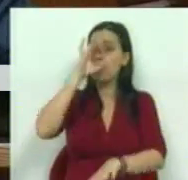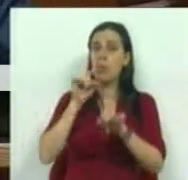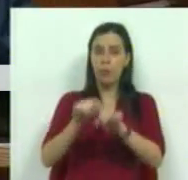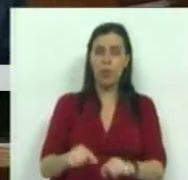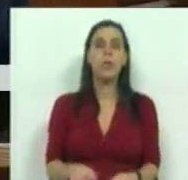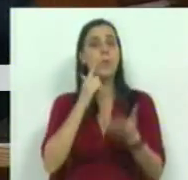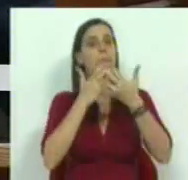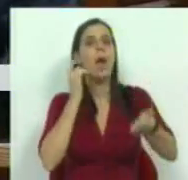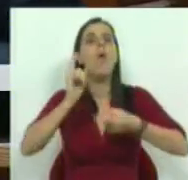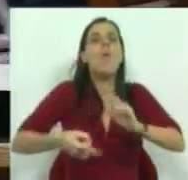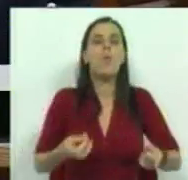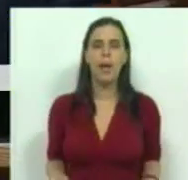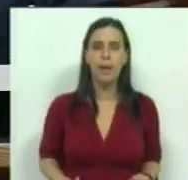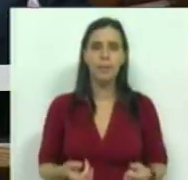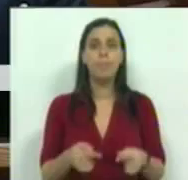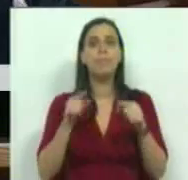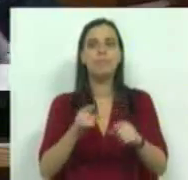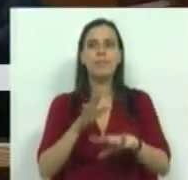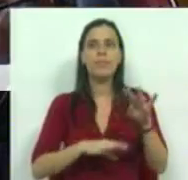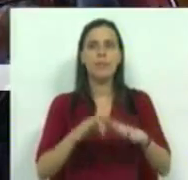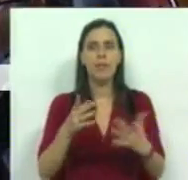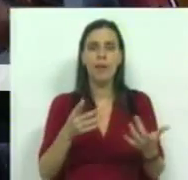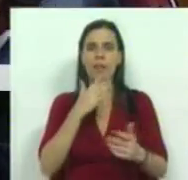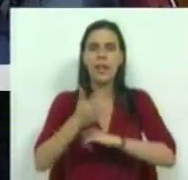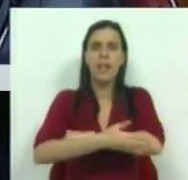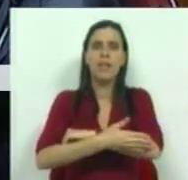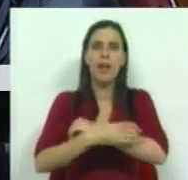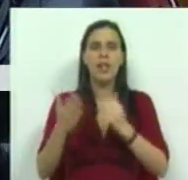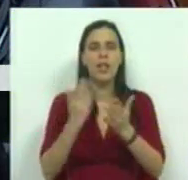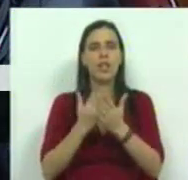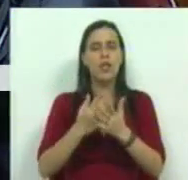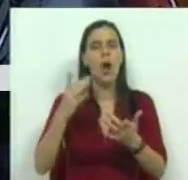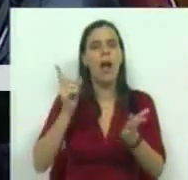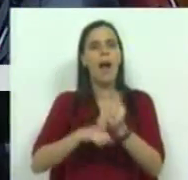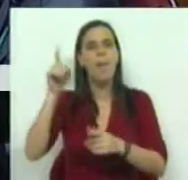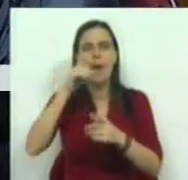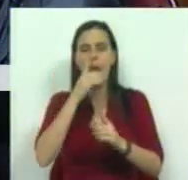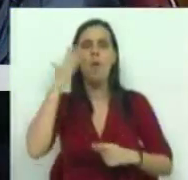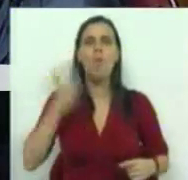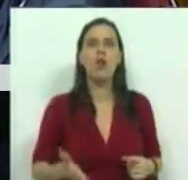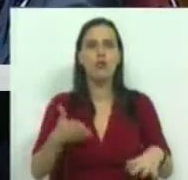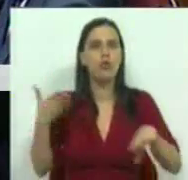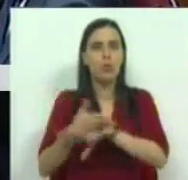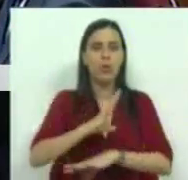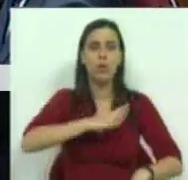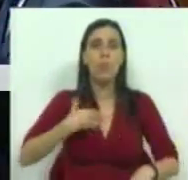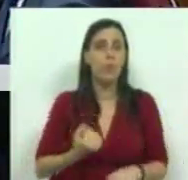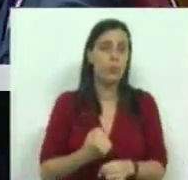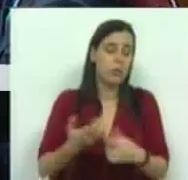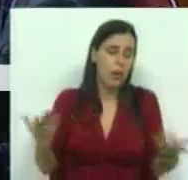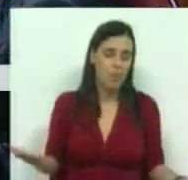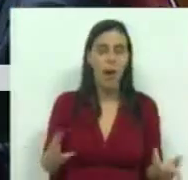Governo, é que ela faz corar de inveja à Escola de Chicago. É o ajuste de contas com o mundo do